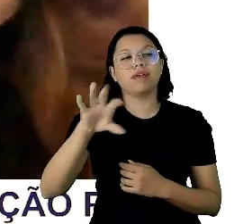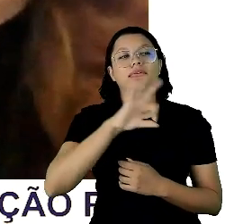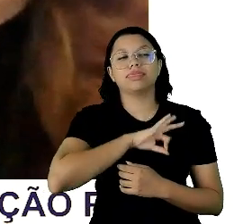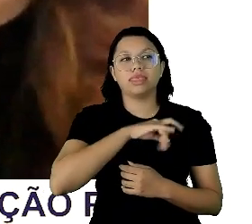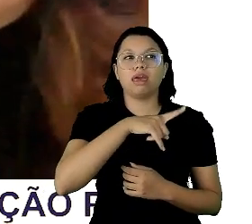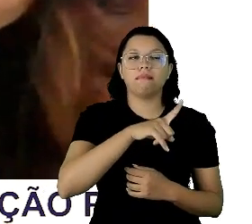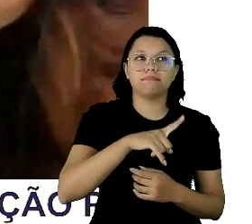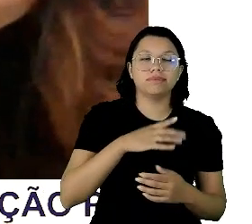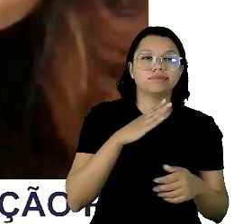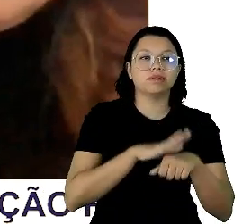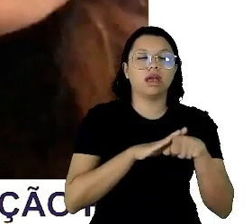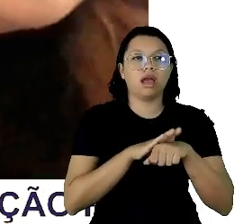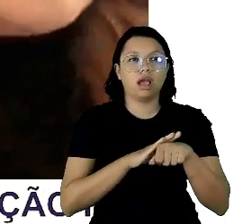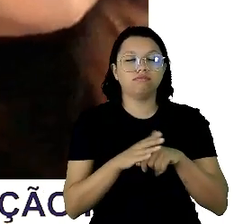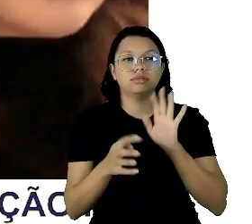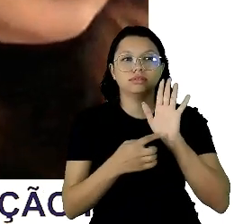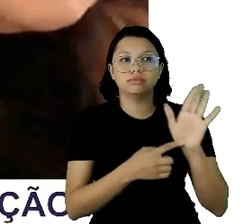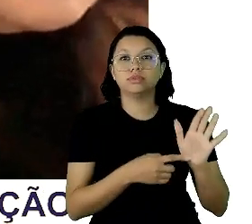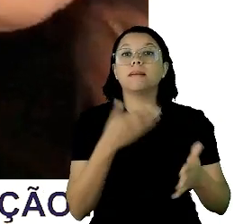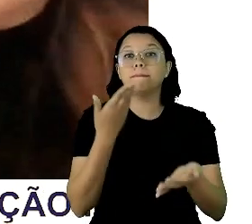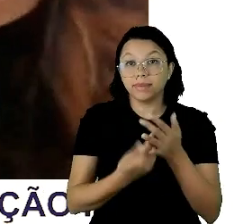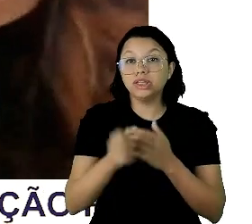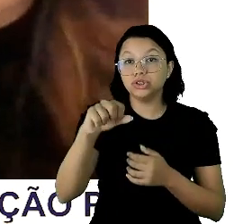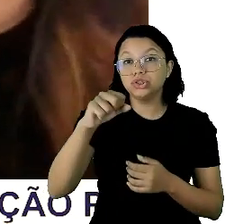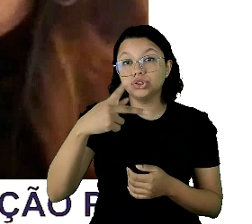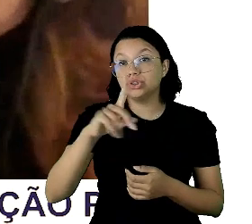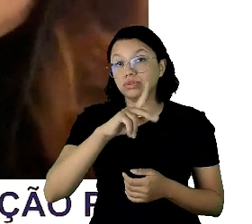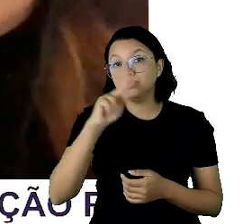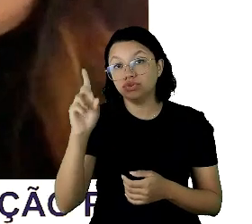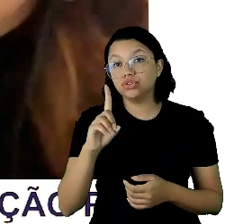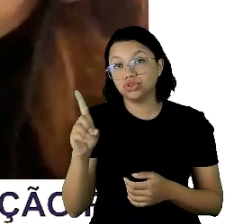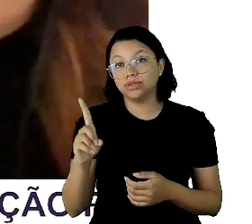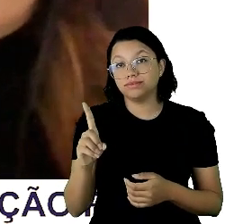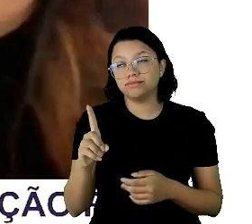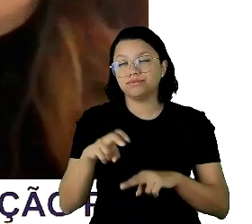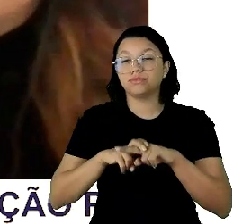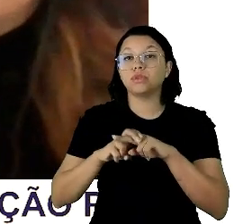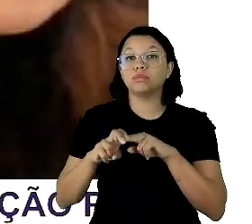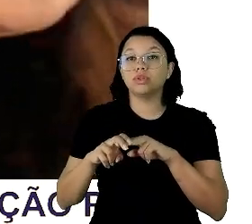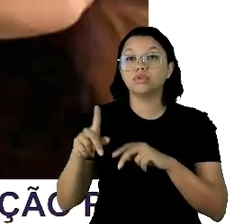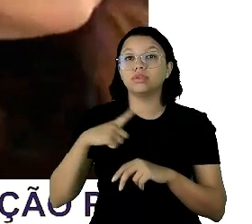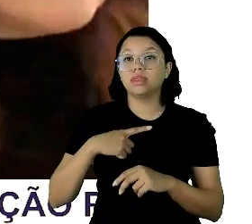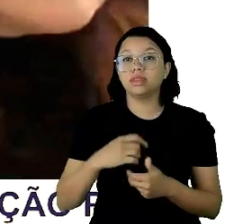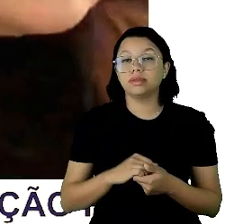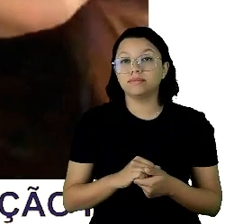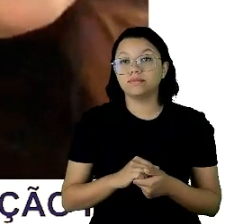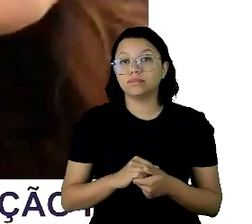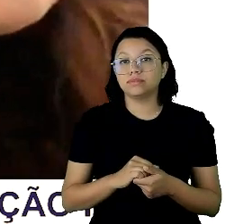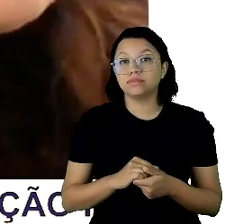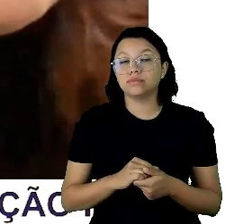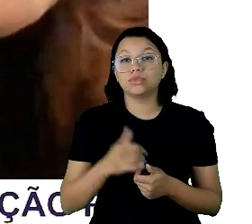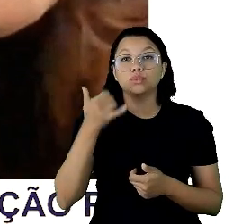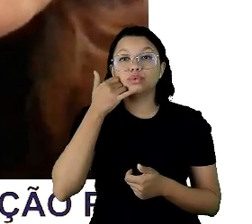perde o dia. Nos metrôs, eles têm os números de disque